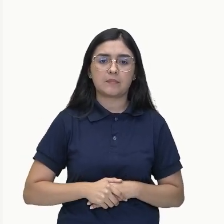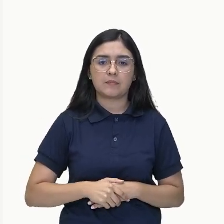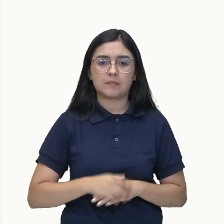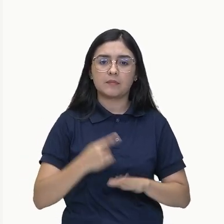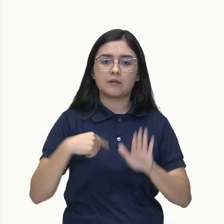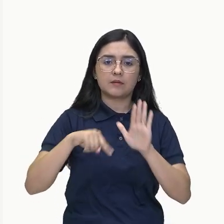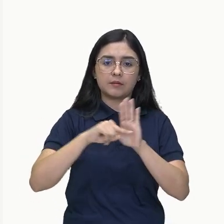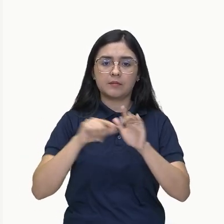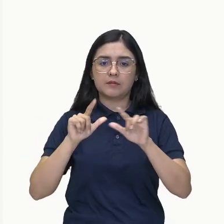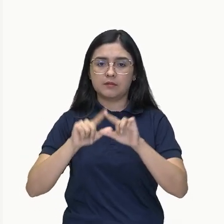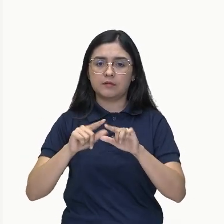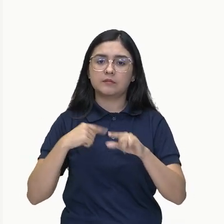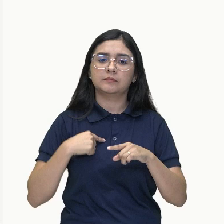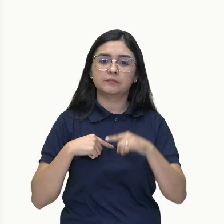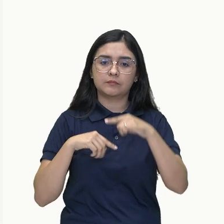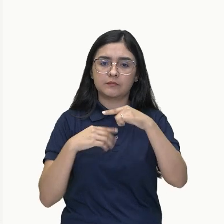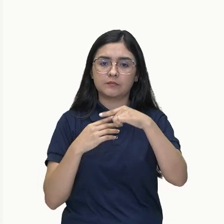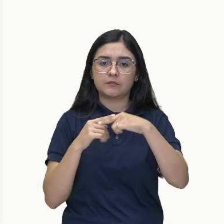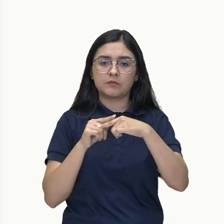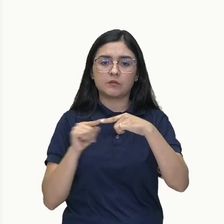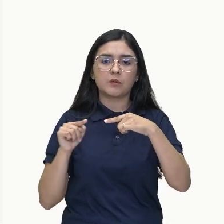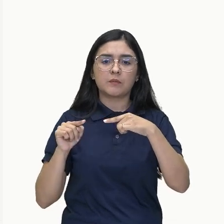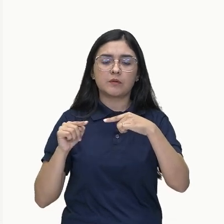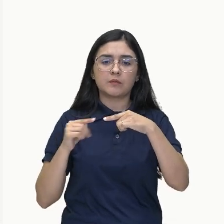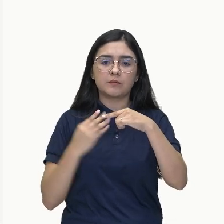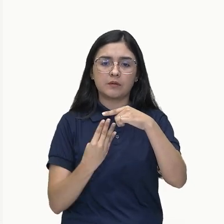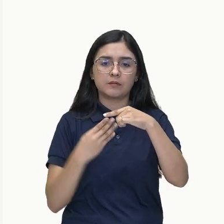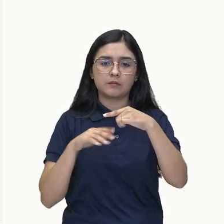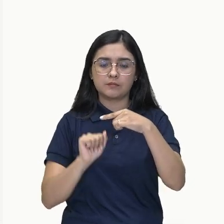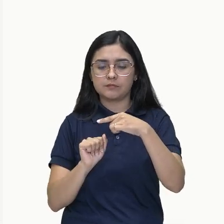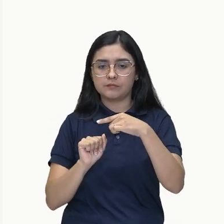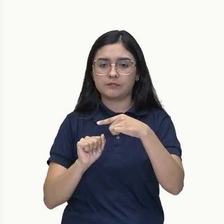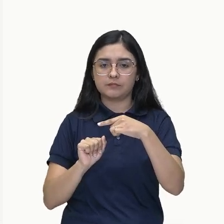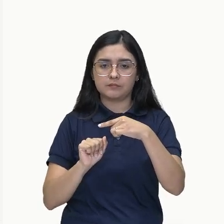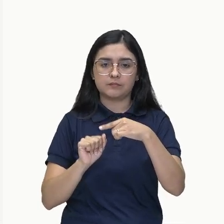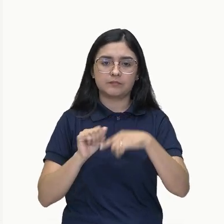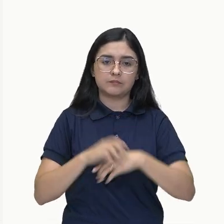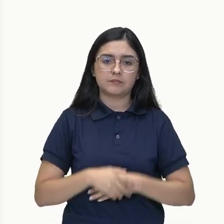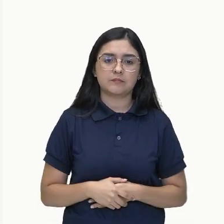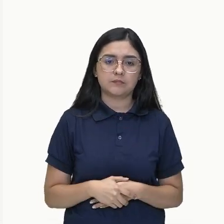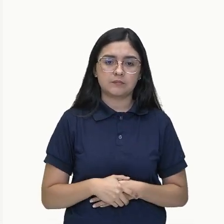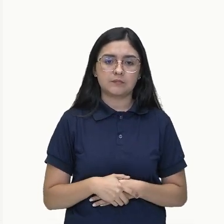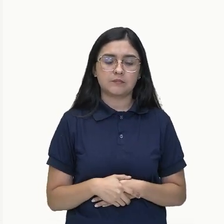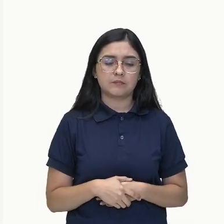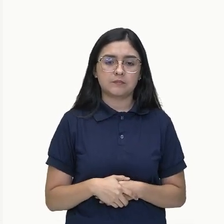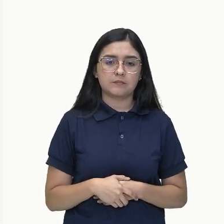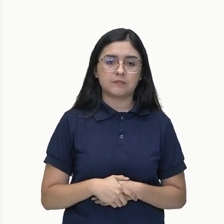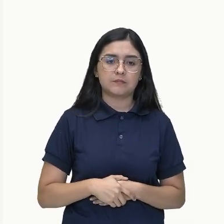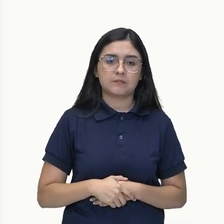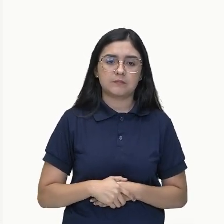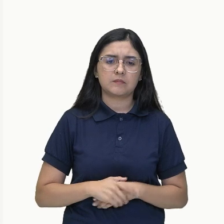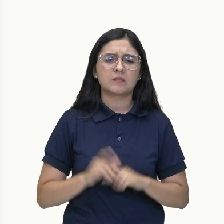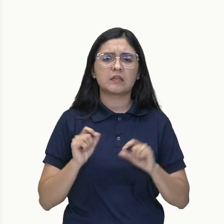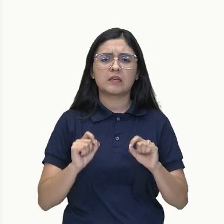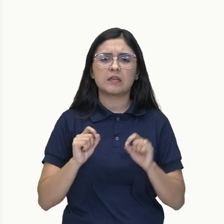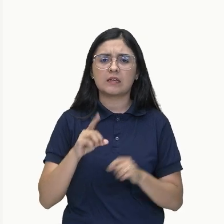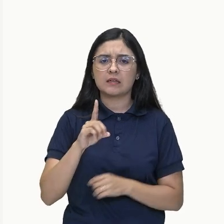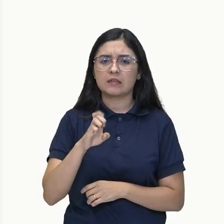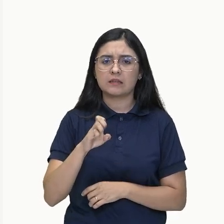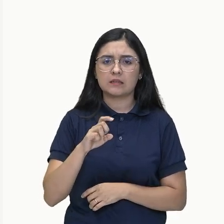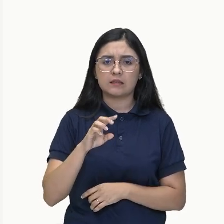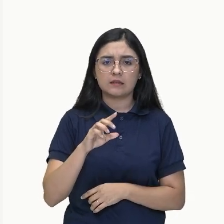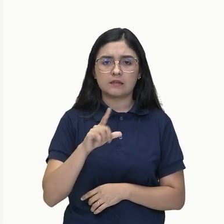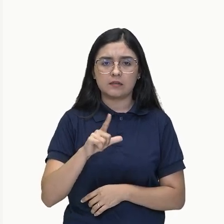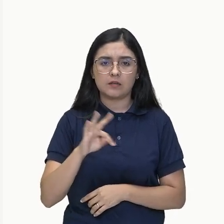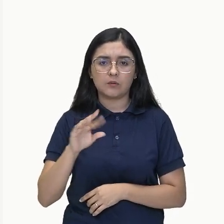delta sobre 4a. Tá certo? Menos delta sobre 4a. Professor, quem é delta? Não lembro qual é